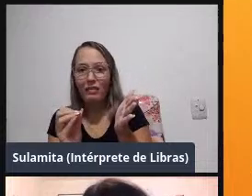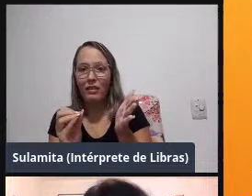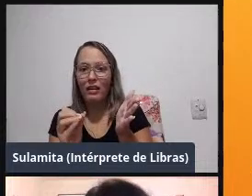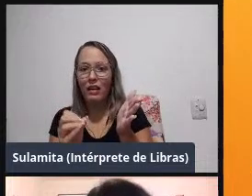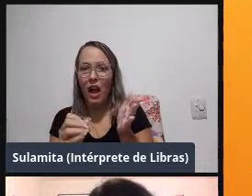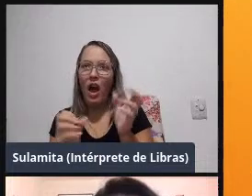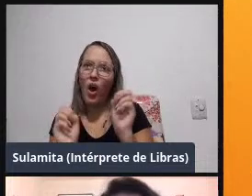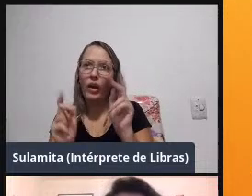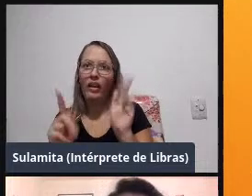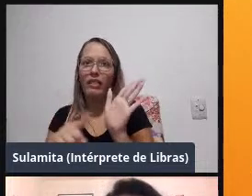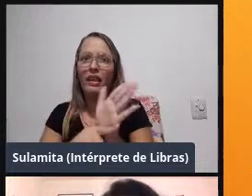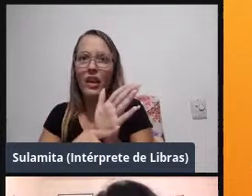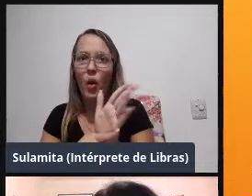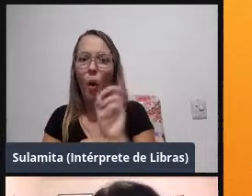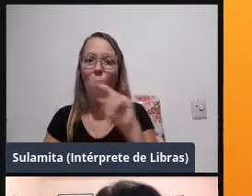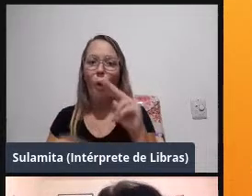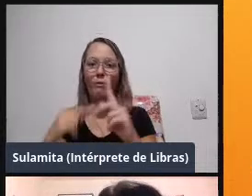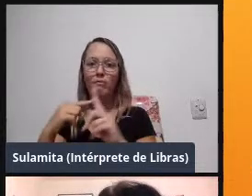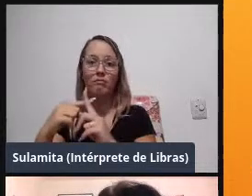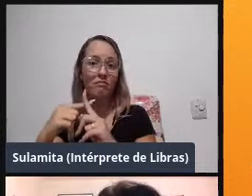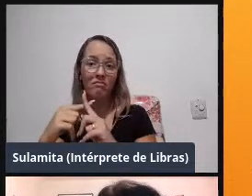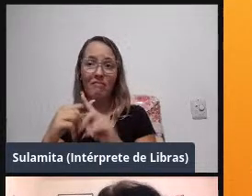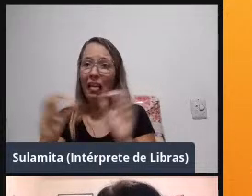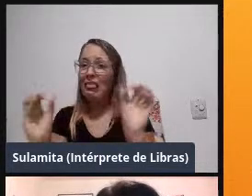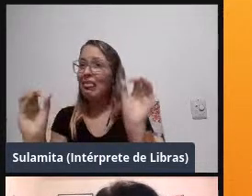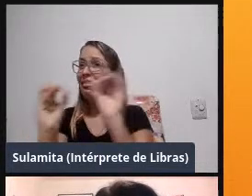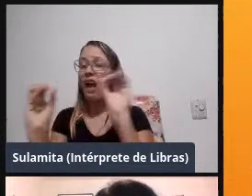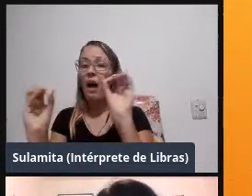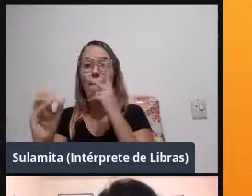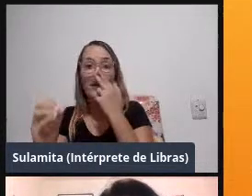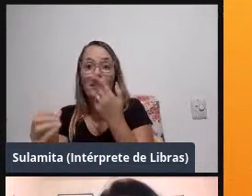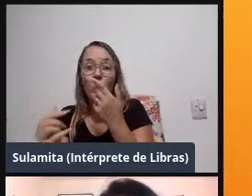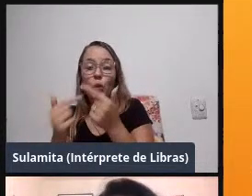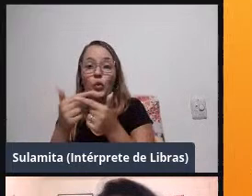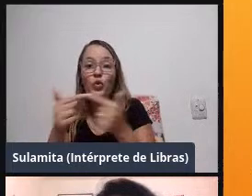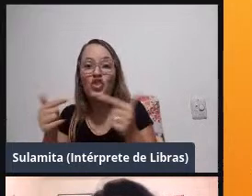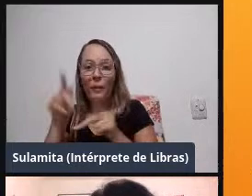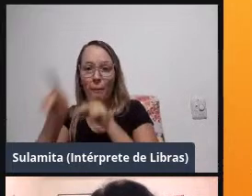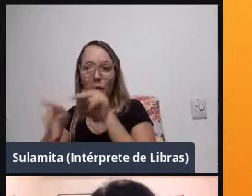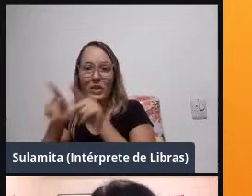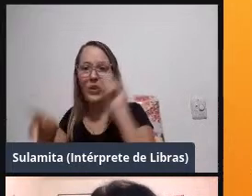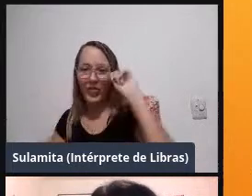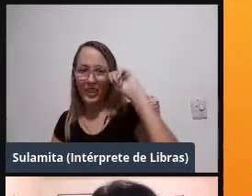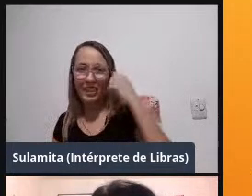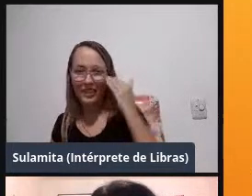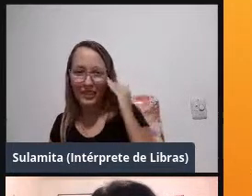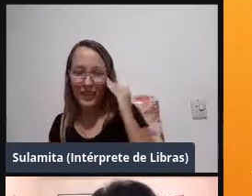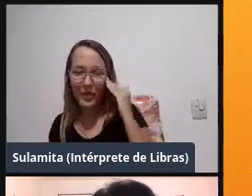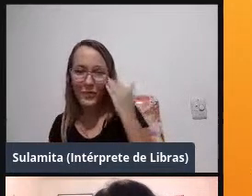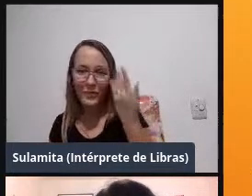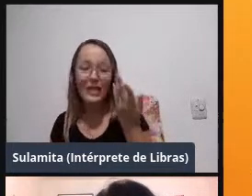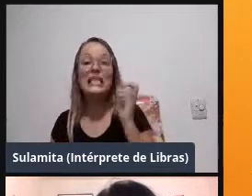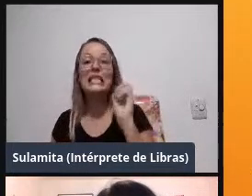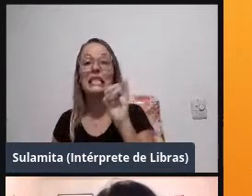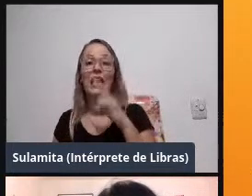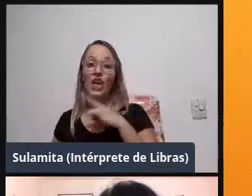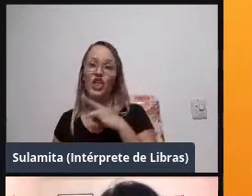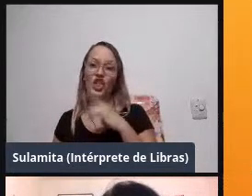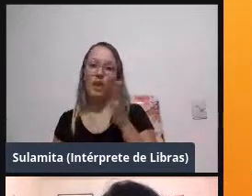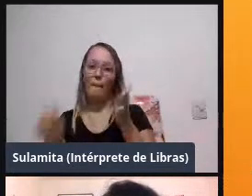existisse essa parcela da população. Quem falava de população negra e educação falava em outros campos, né?